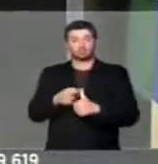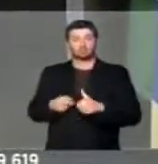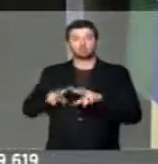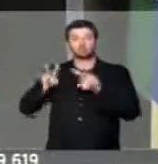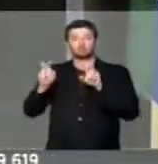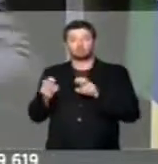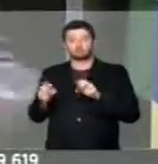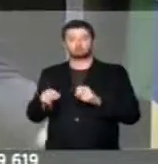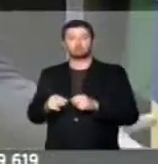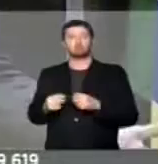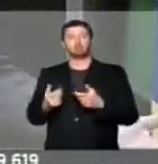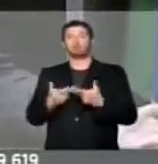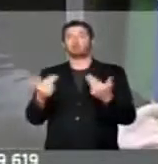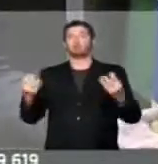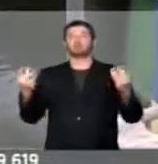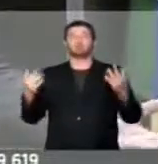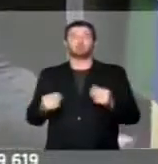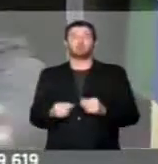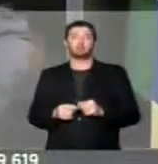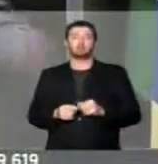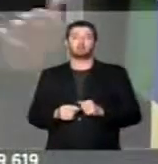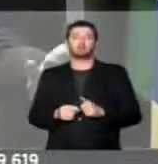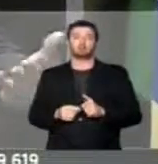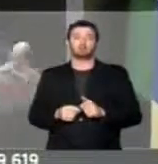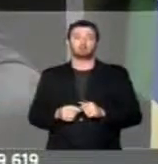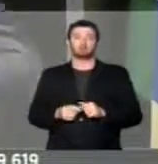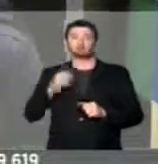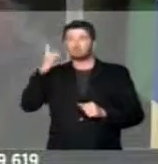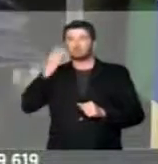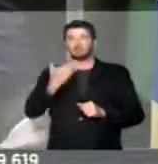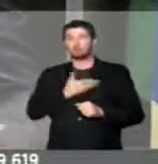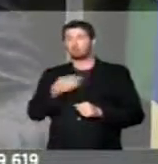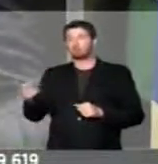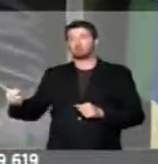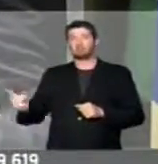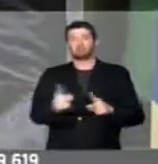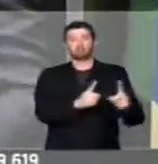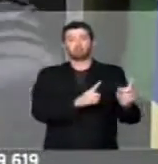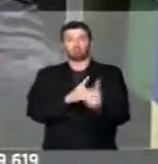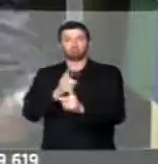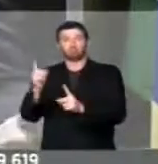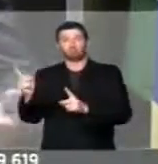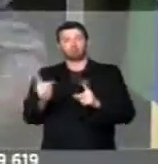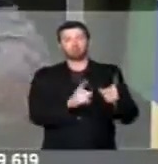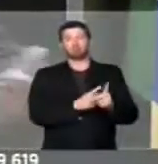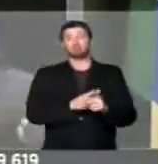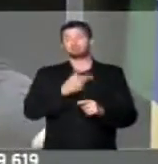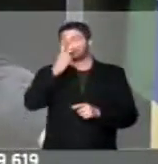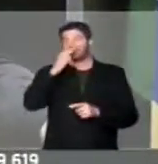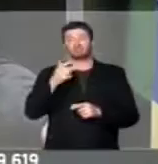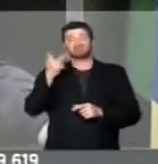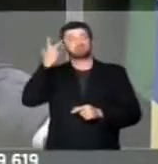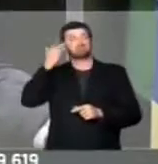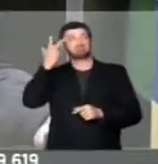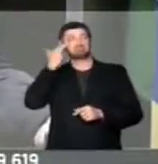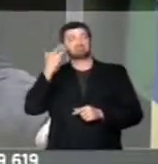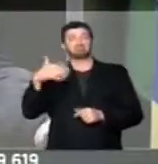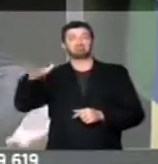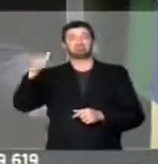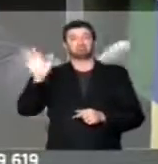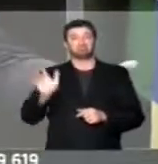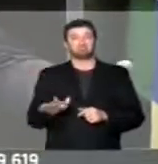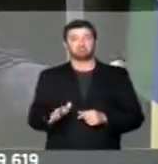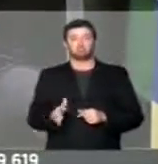com a relação é a única coisa que os colegas deputados passou aqui a sessão como se nada tivesse acontecendo